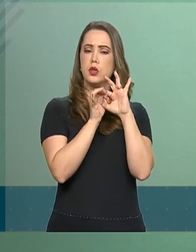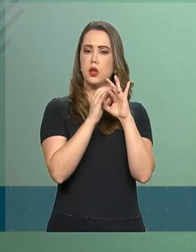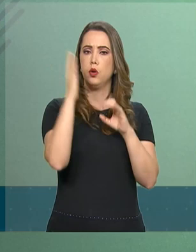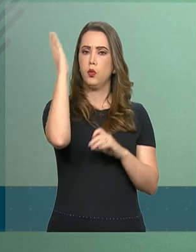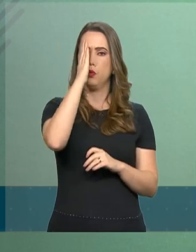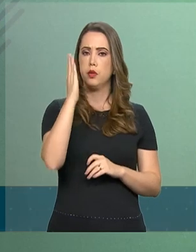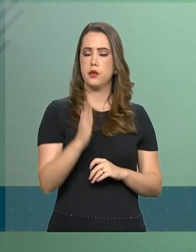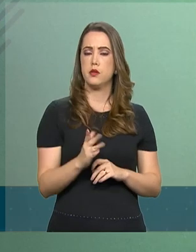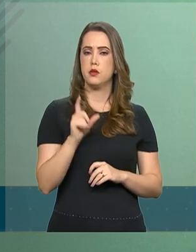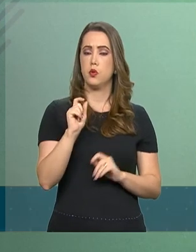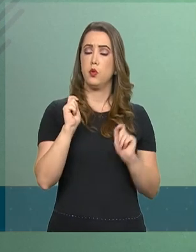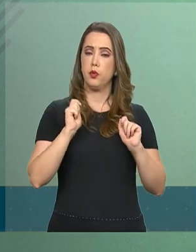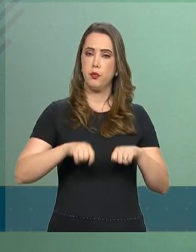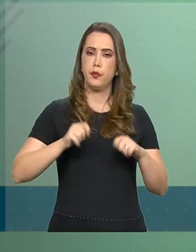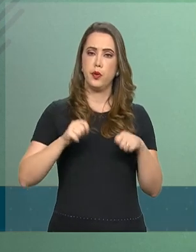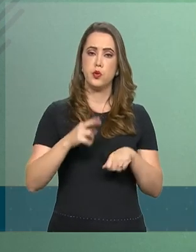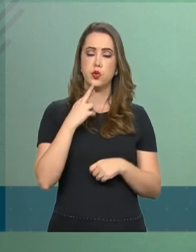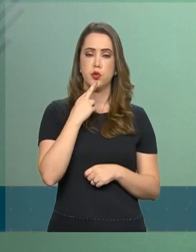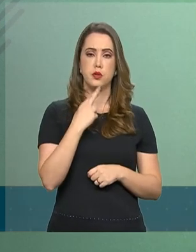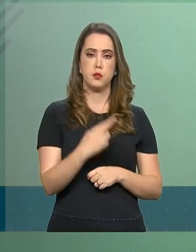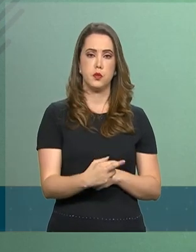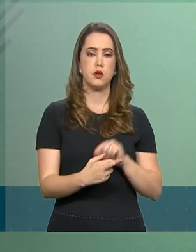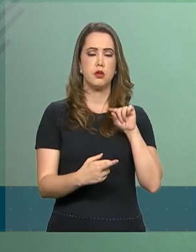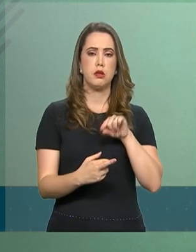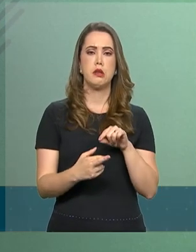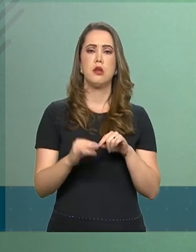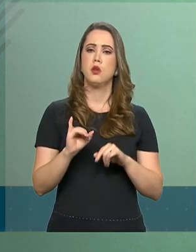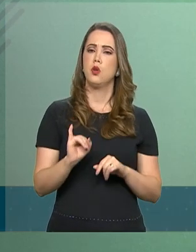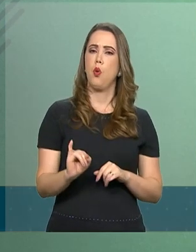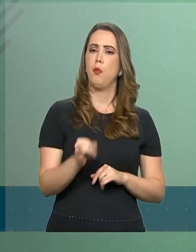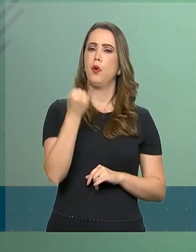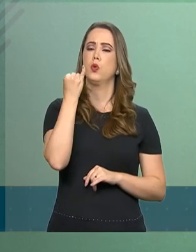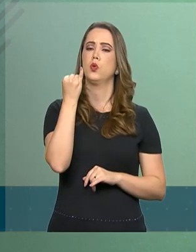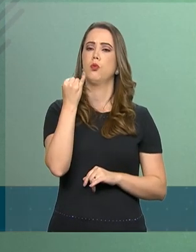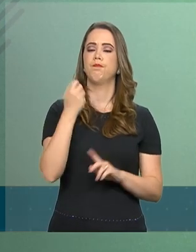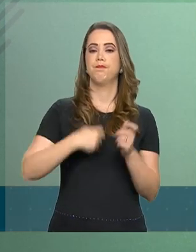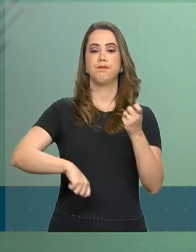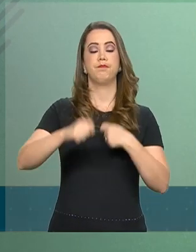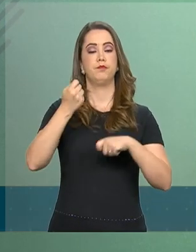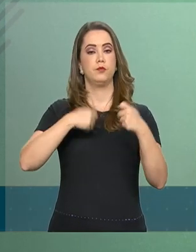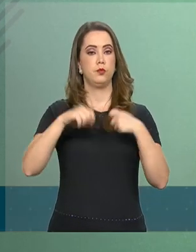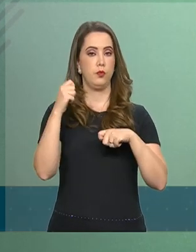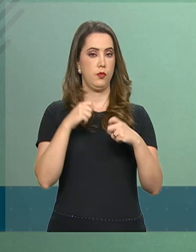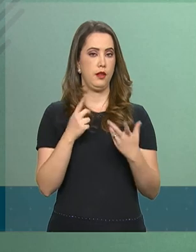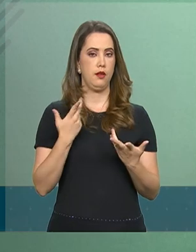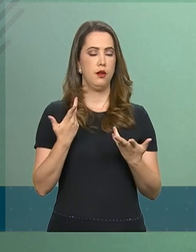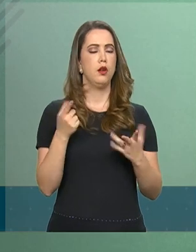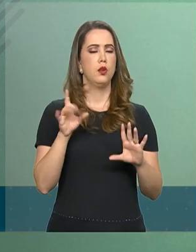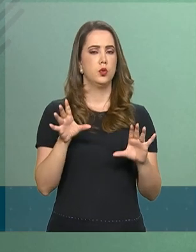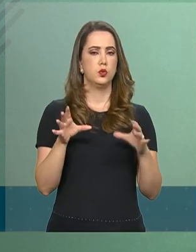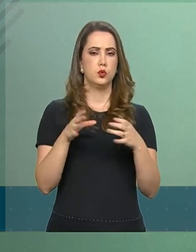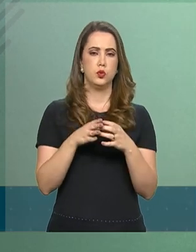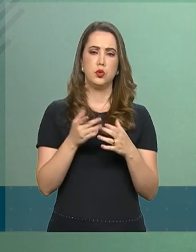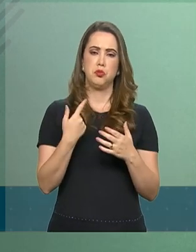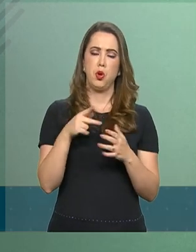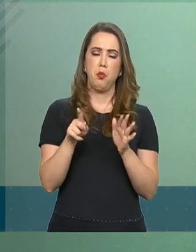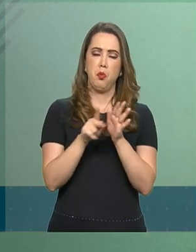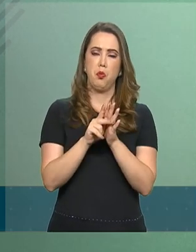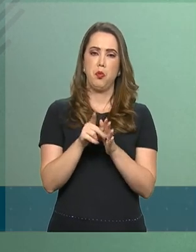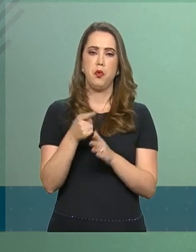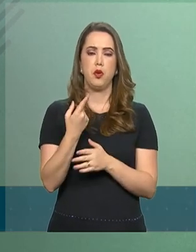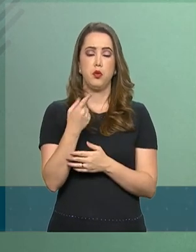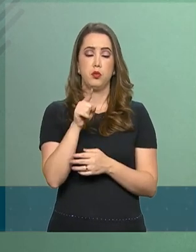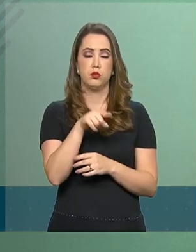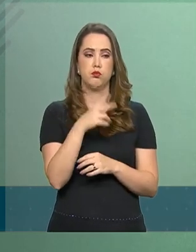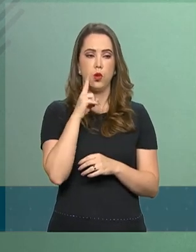o que pode resultar em oportunidades econômicas na avaliação do ministério das